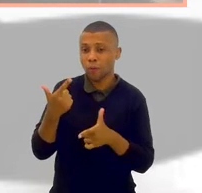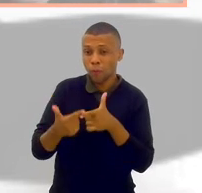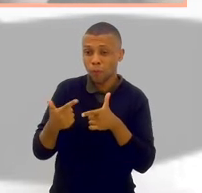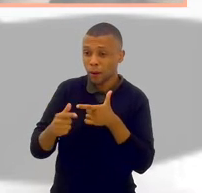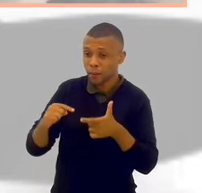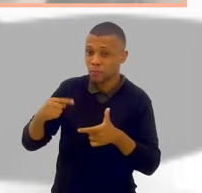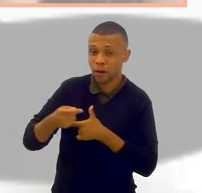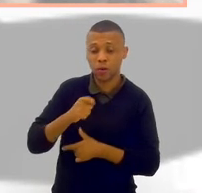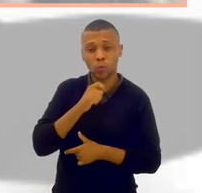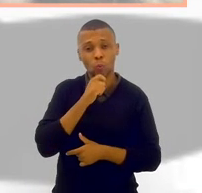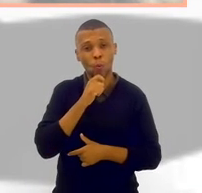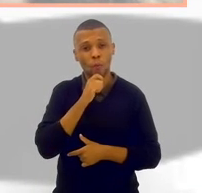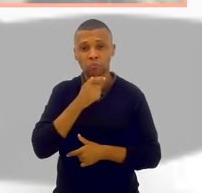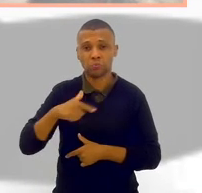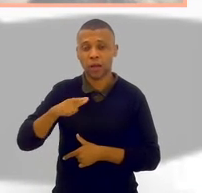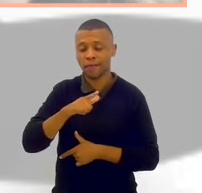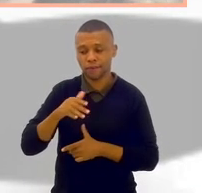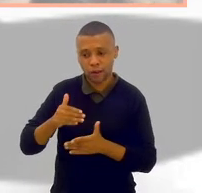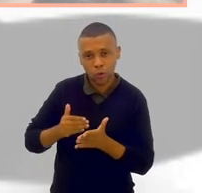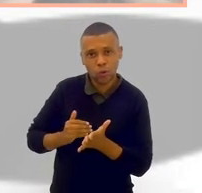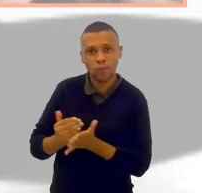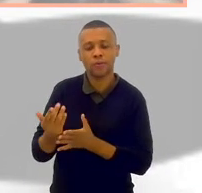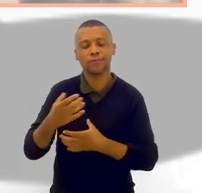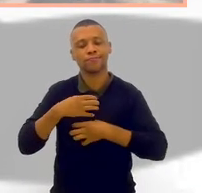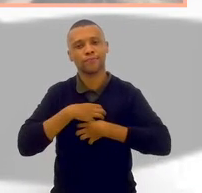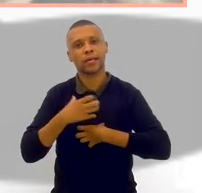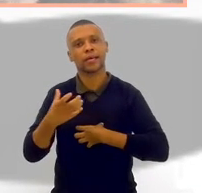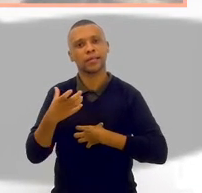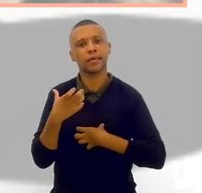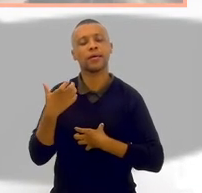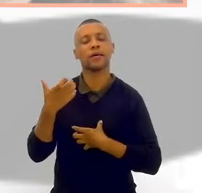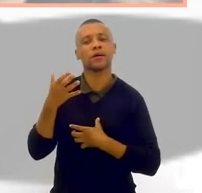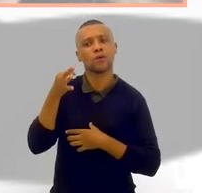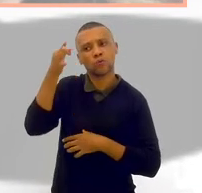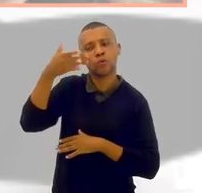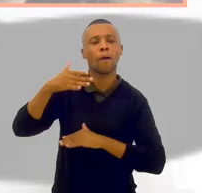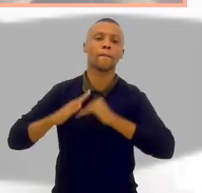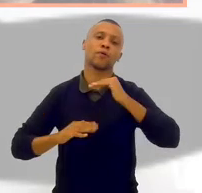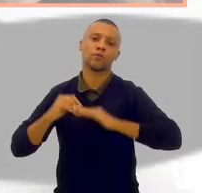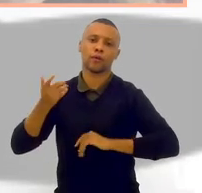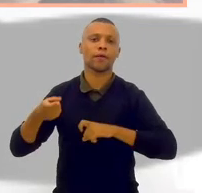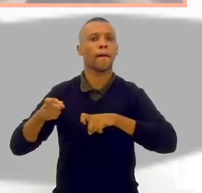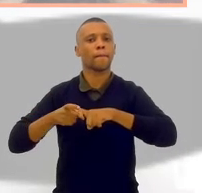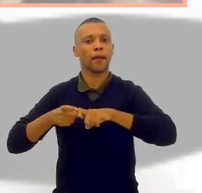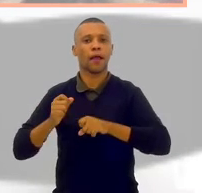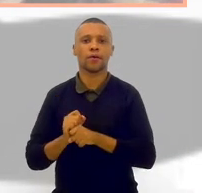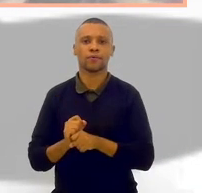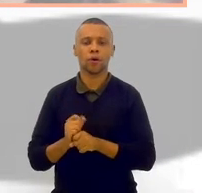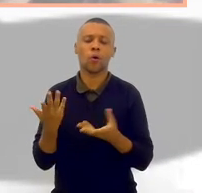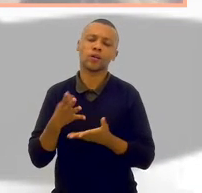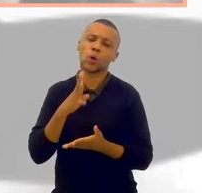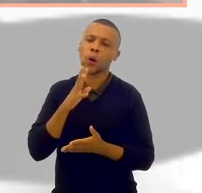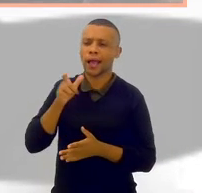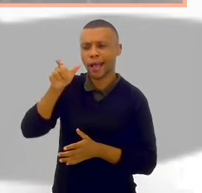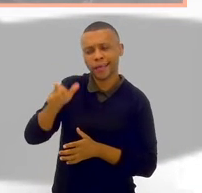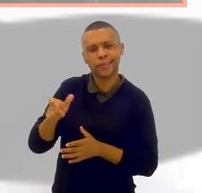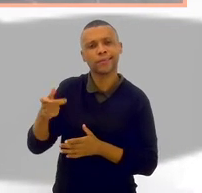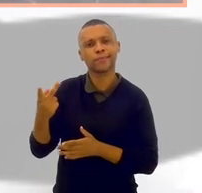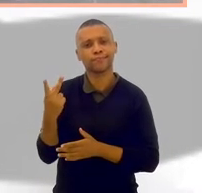E a partir daí, ele dizia: vou ser médico, queria ser pediatra. Ele ama o doutor Luzmar até hoje, são grandes amigos.